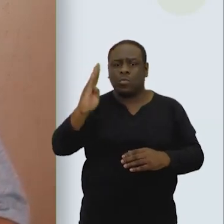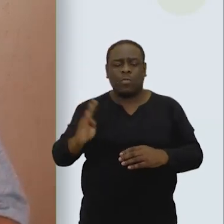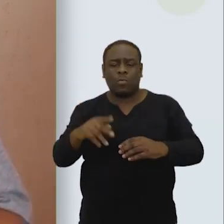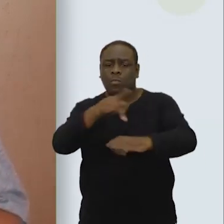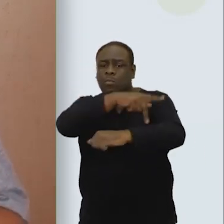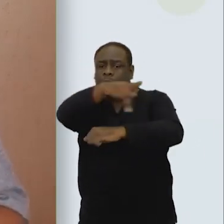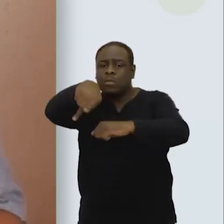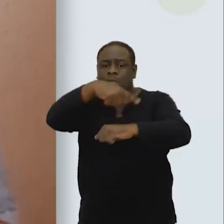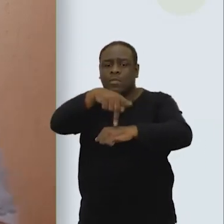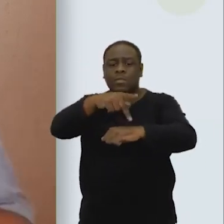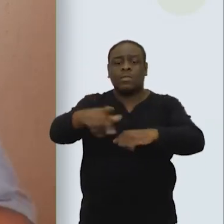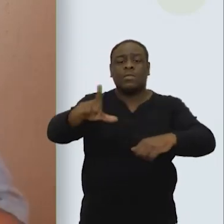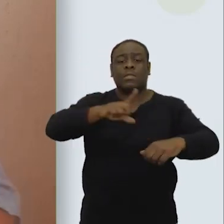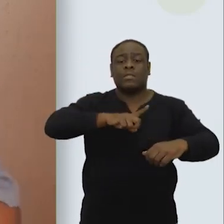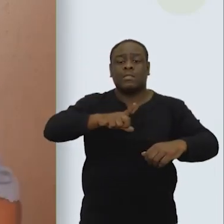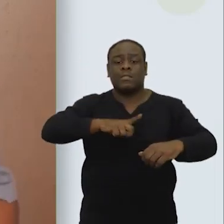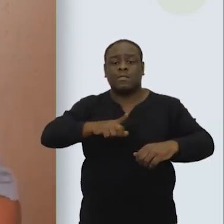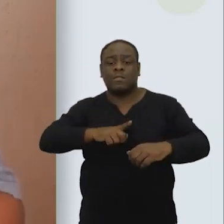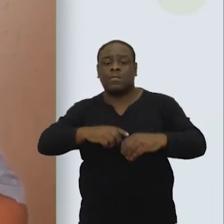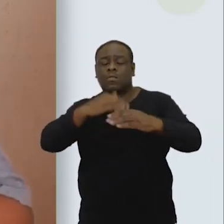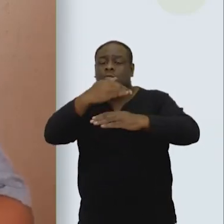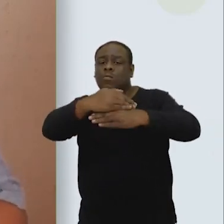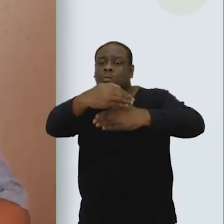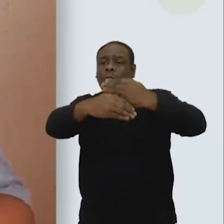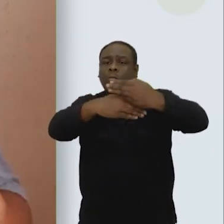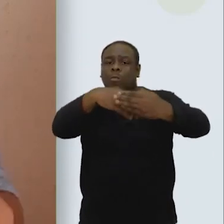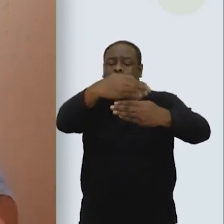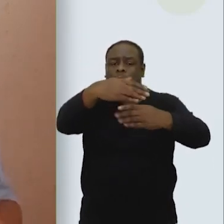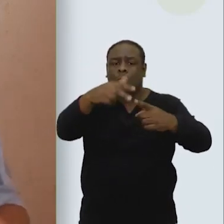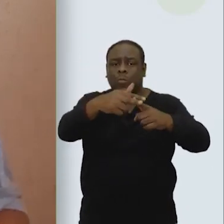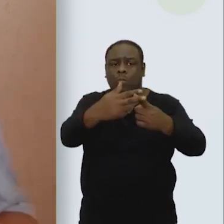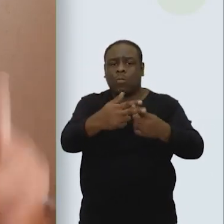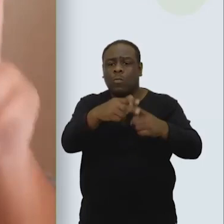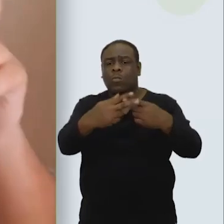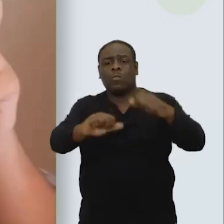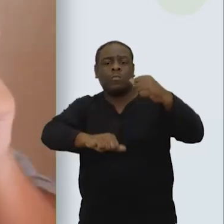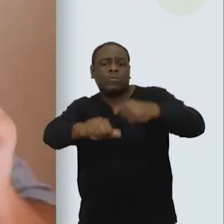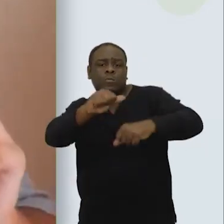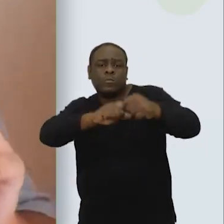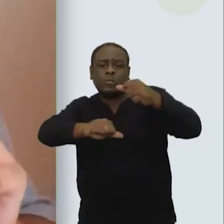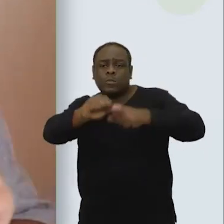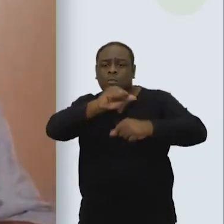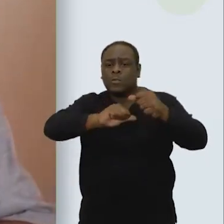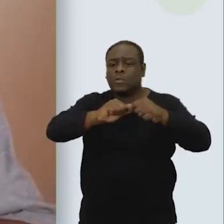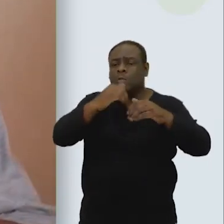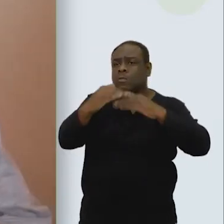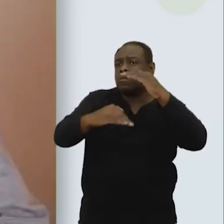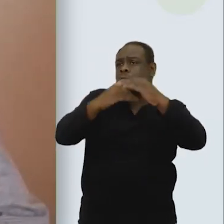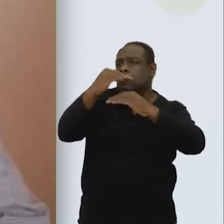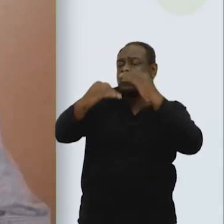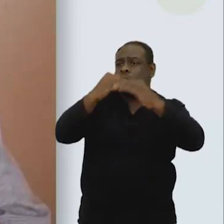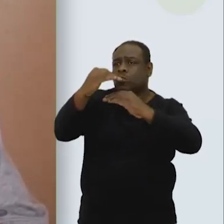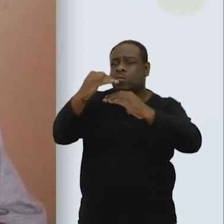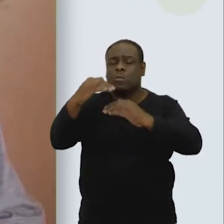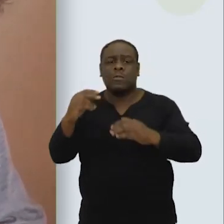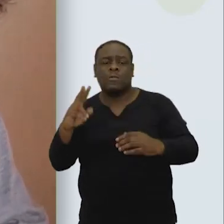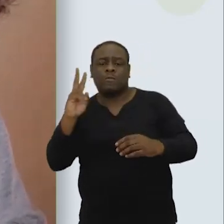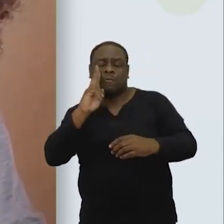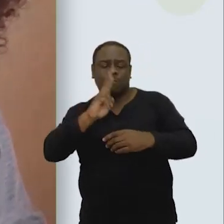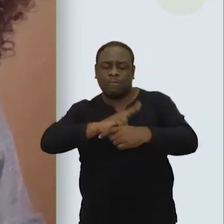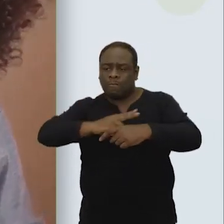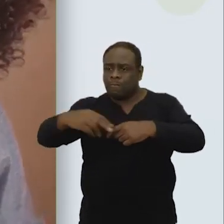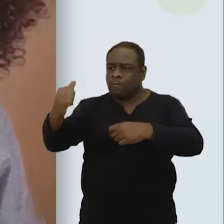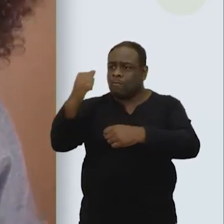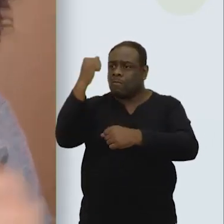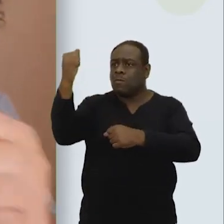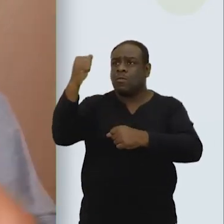lugar onde sempre esteve em constante reconstrução e que assim juntos crescemos. Mas a realidade